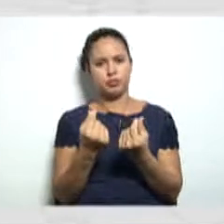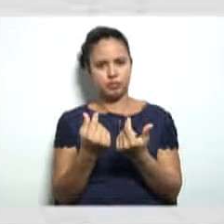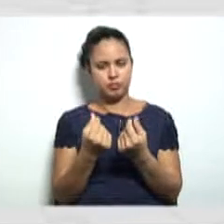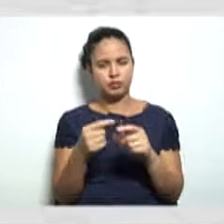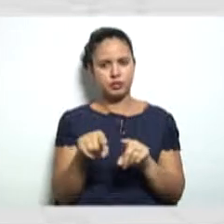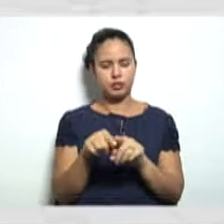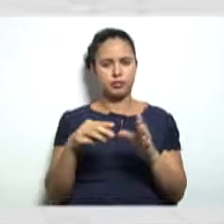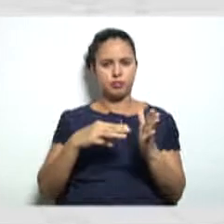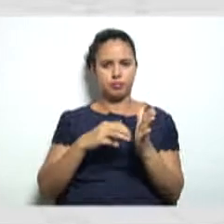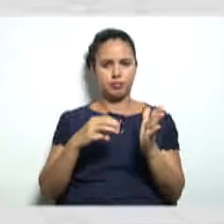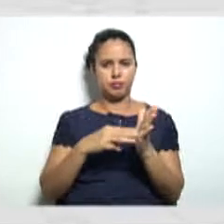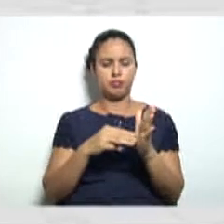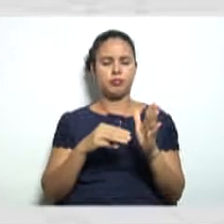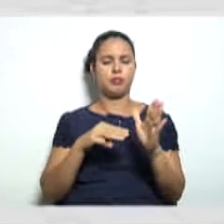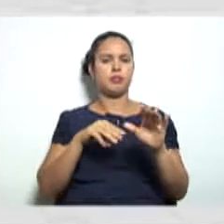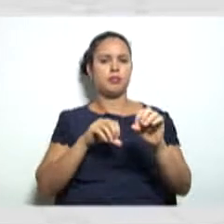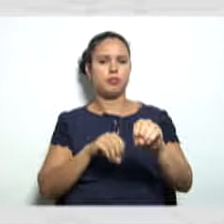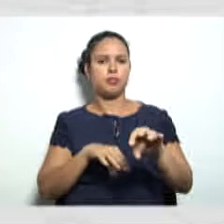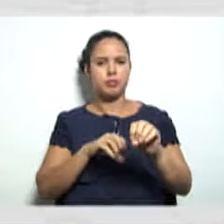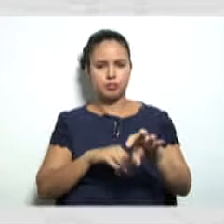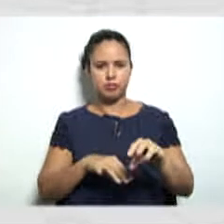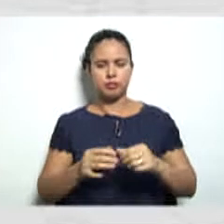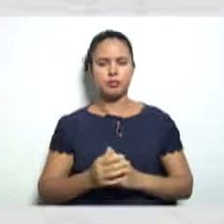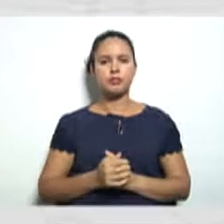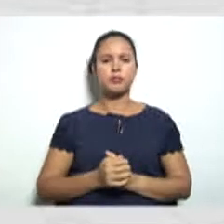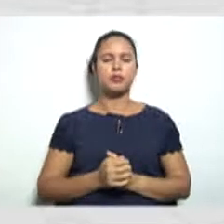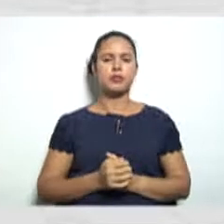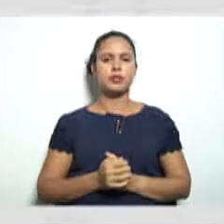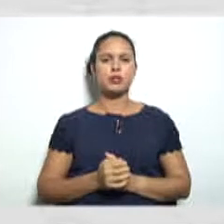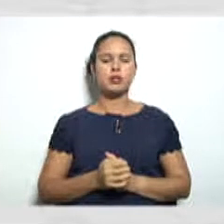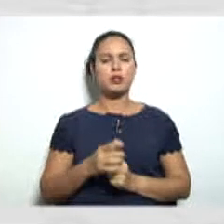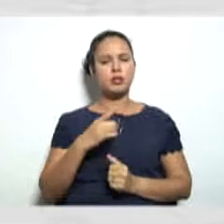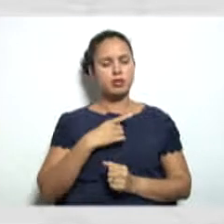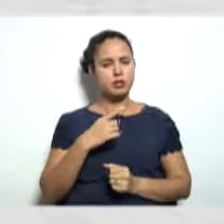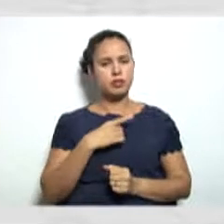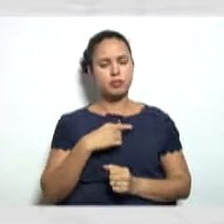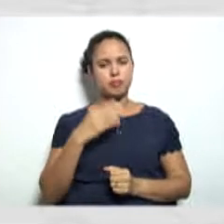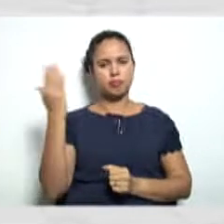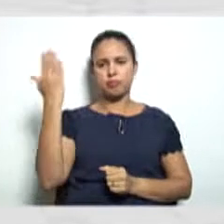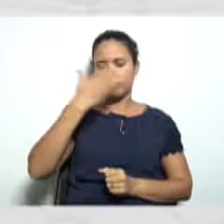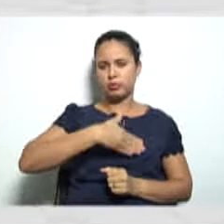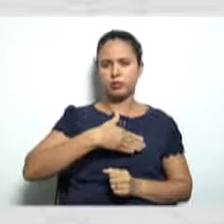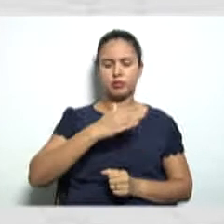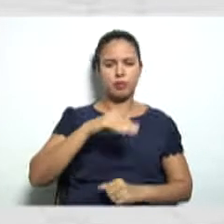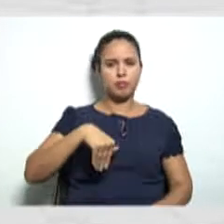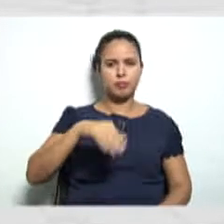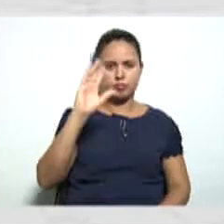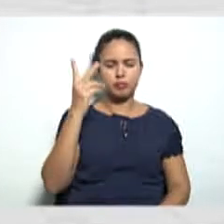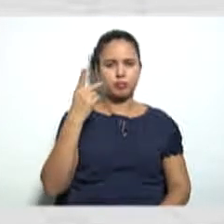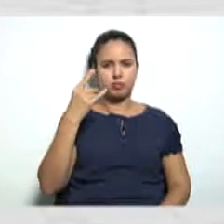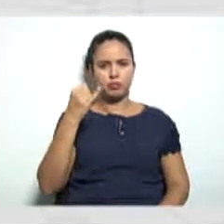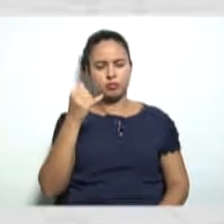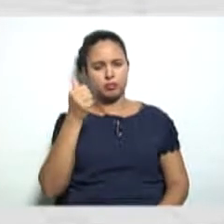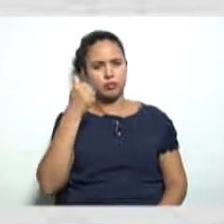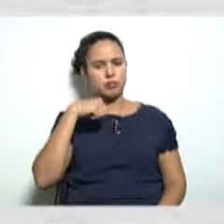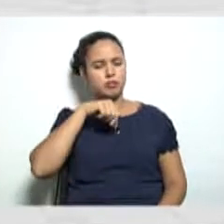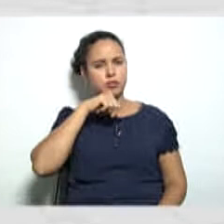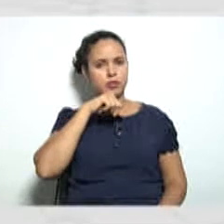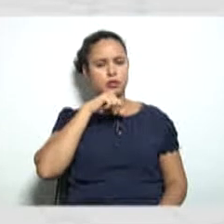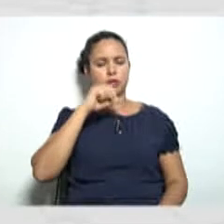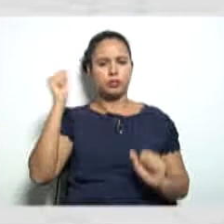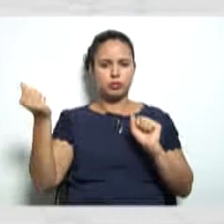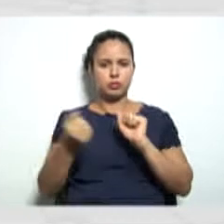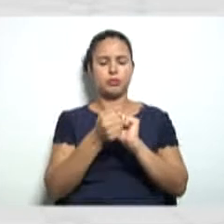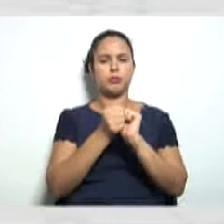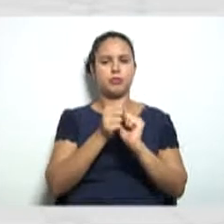comprovação, científica de quanto mais os pais estão envolvidos na educação dos seus filhos, melhor é a qualidade da educação